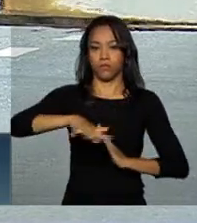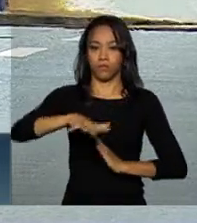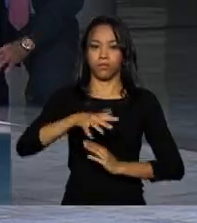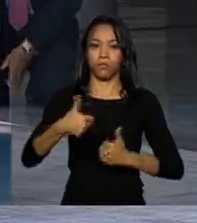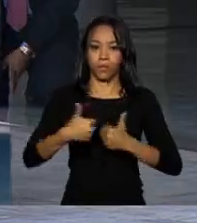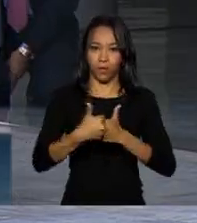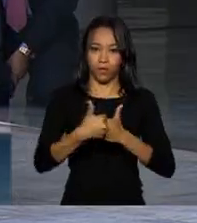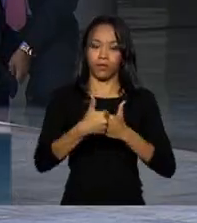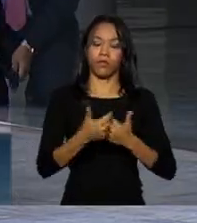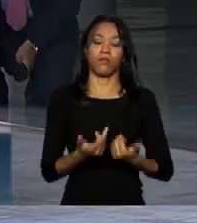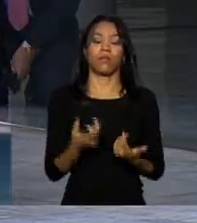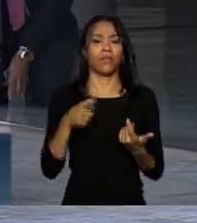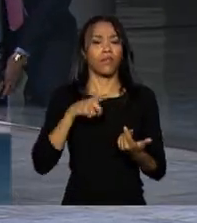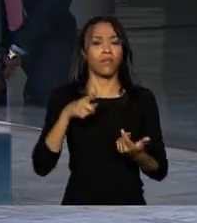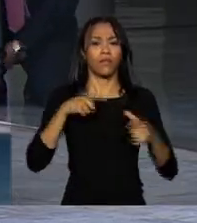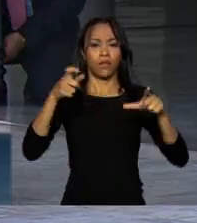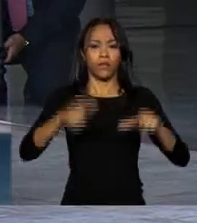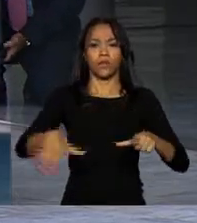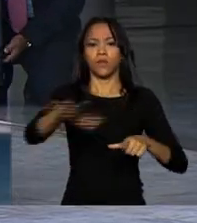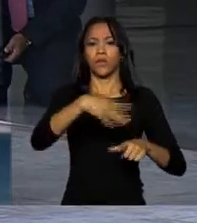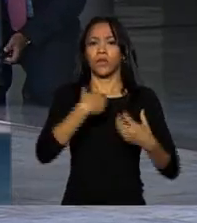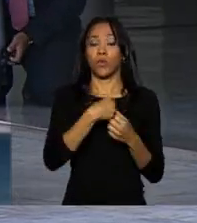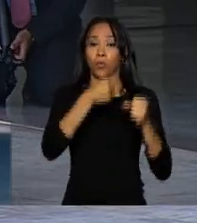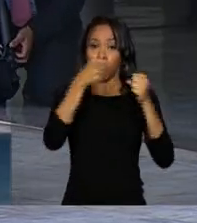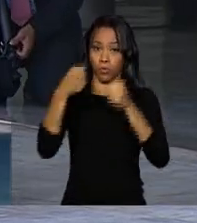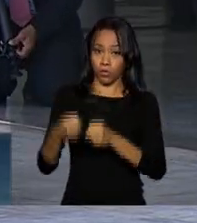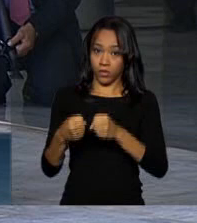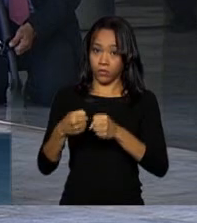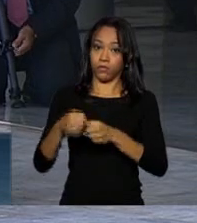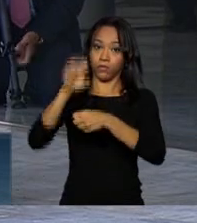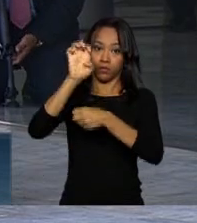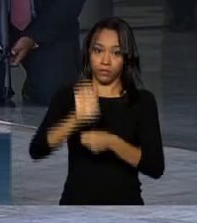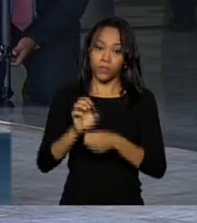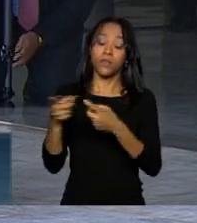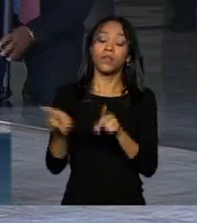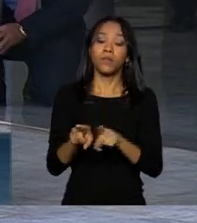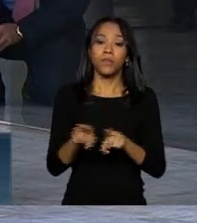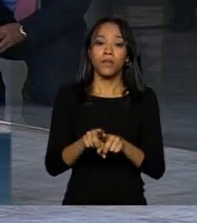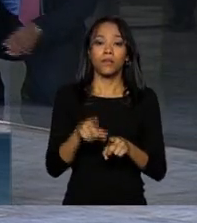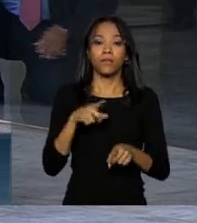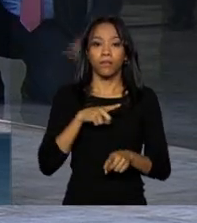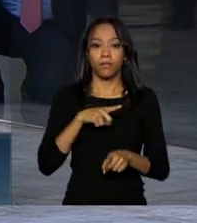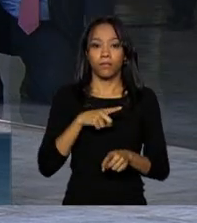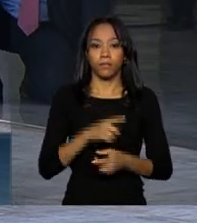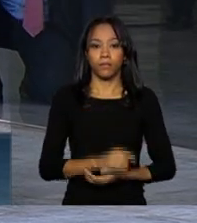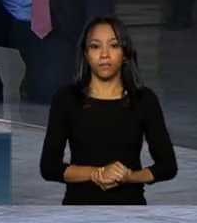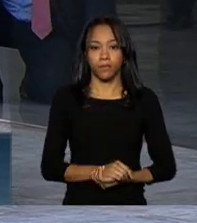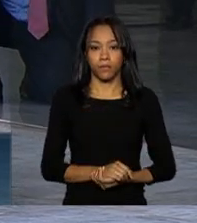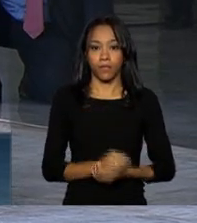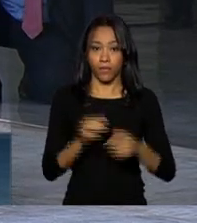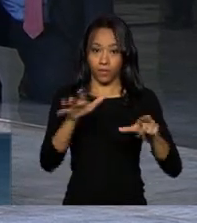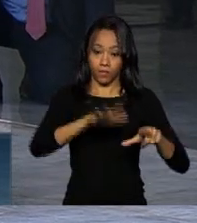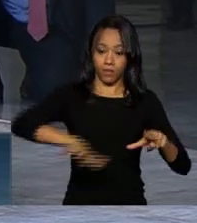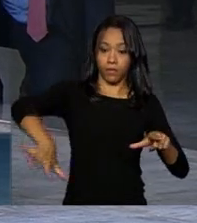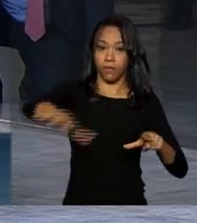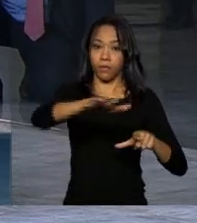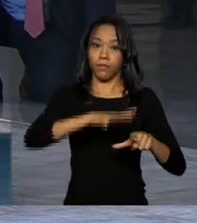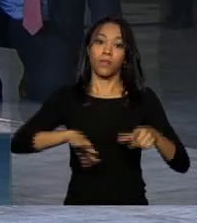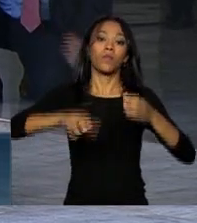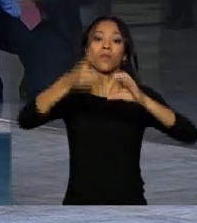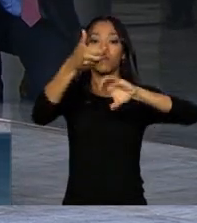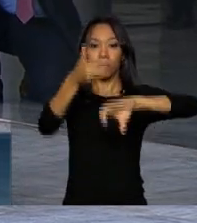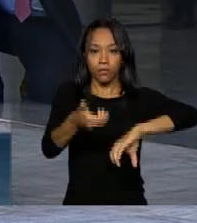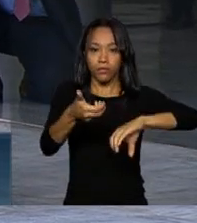Nesta praça que reúne o Poder Executivo, o Palácio do Planalto, também a sede do Congresso Nacional e